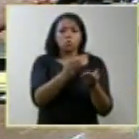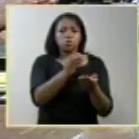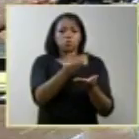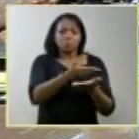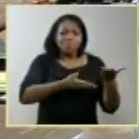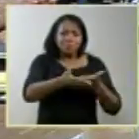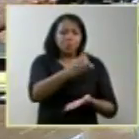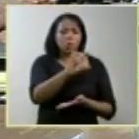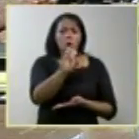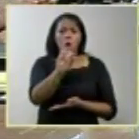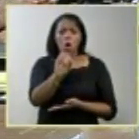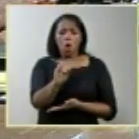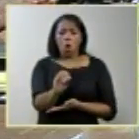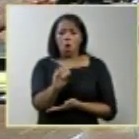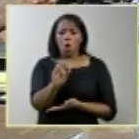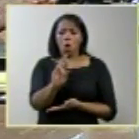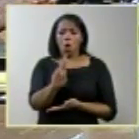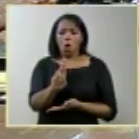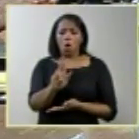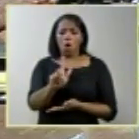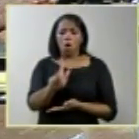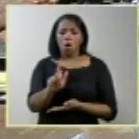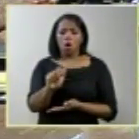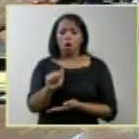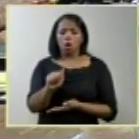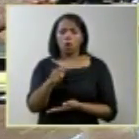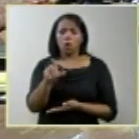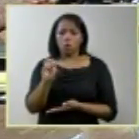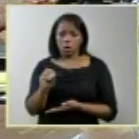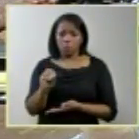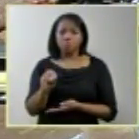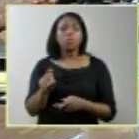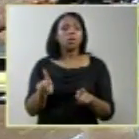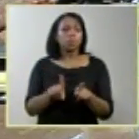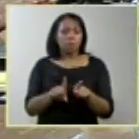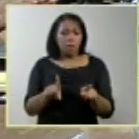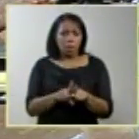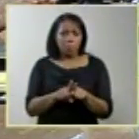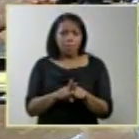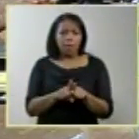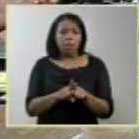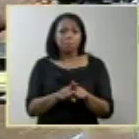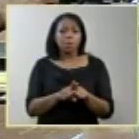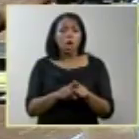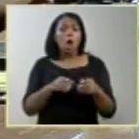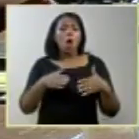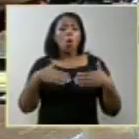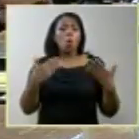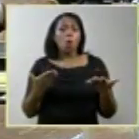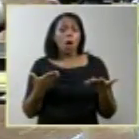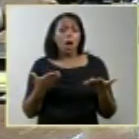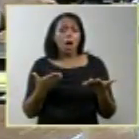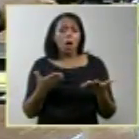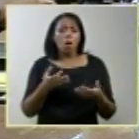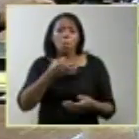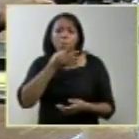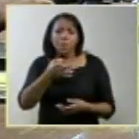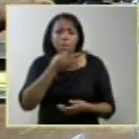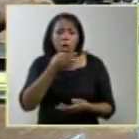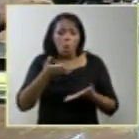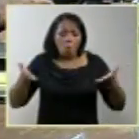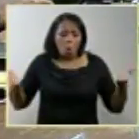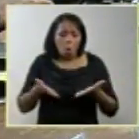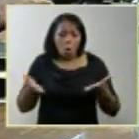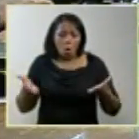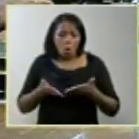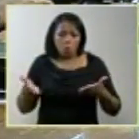gostaria que ele resumisse para a audiência e para mim mesmo qual é a posição atual da medicina